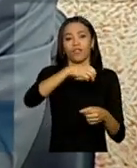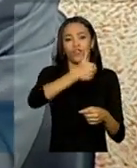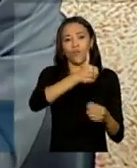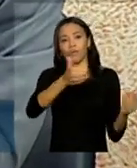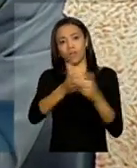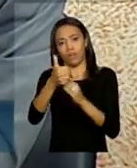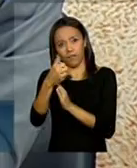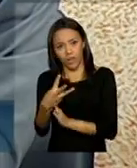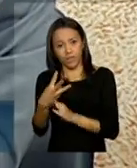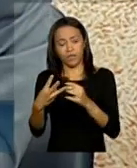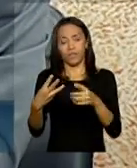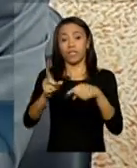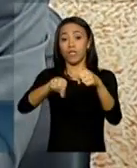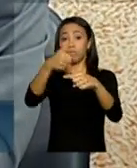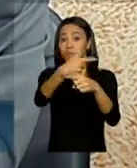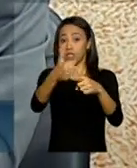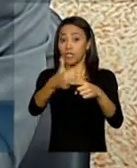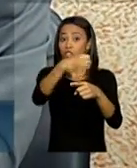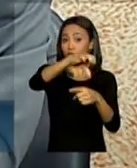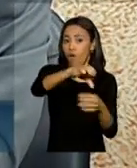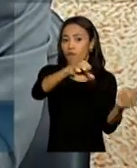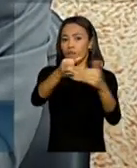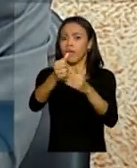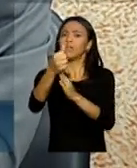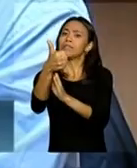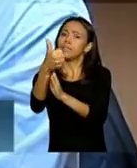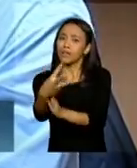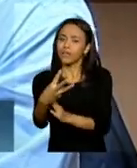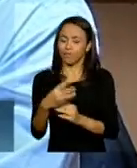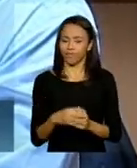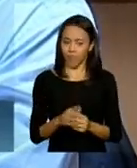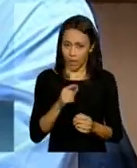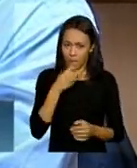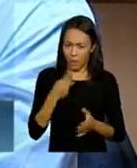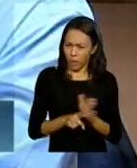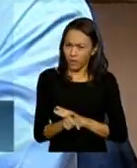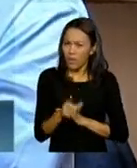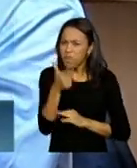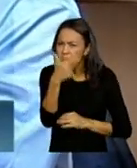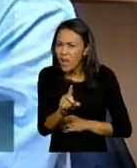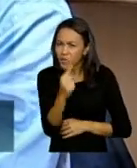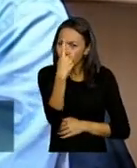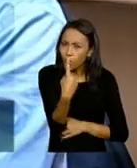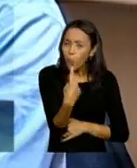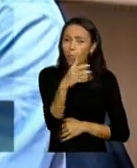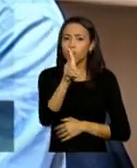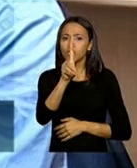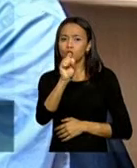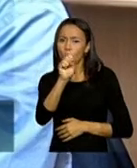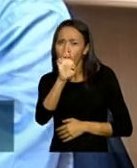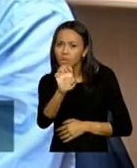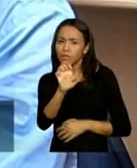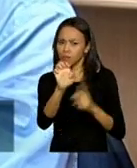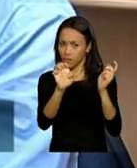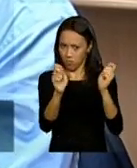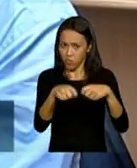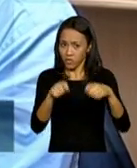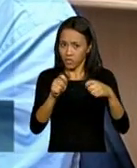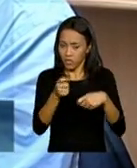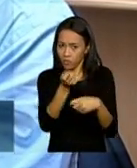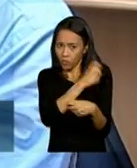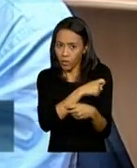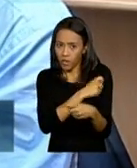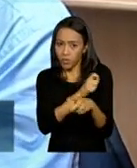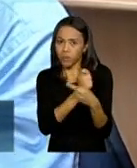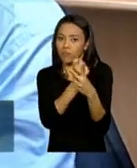2015 de 9 a 13 anos mas é recomendável que uma menina tome mais do que uma dose da vacina no mesmo